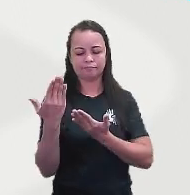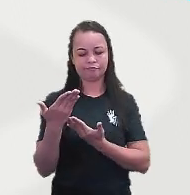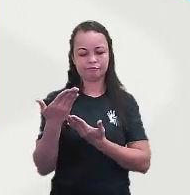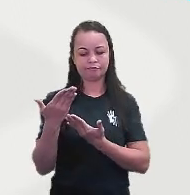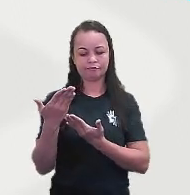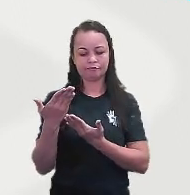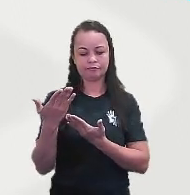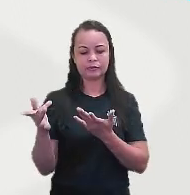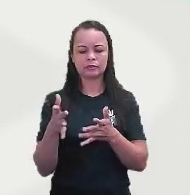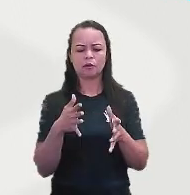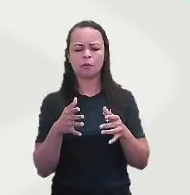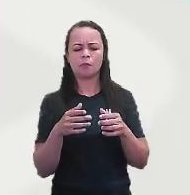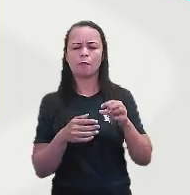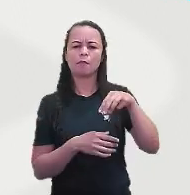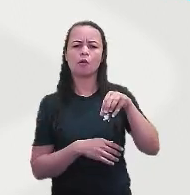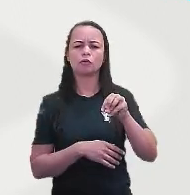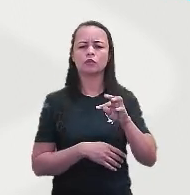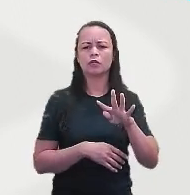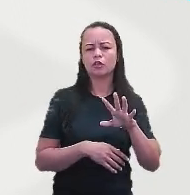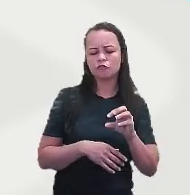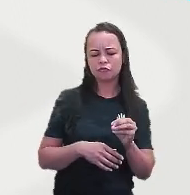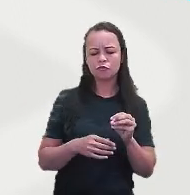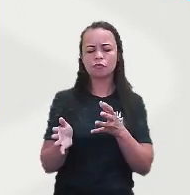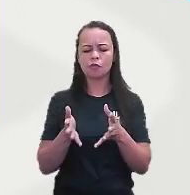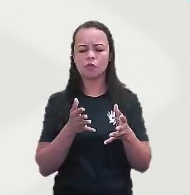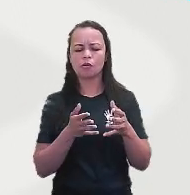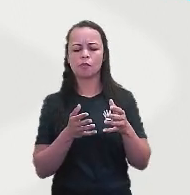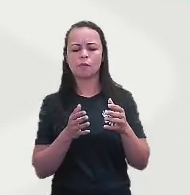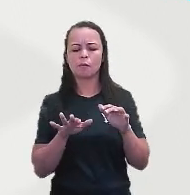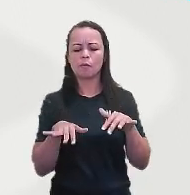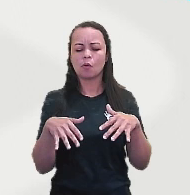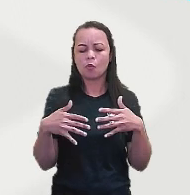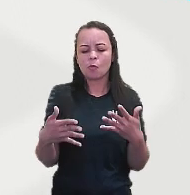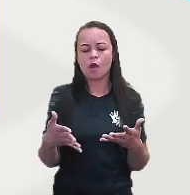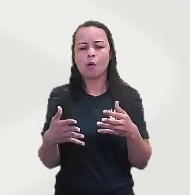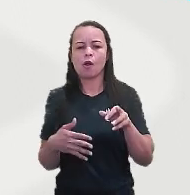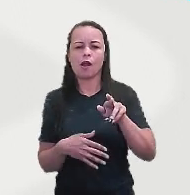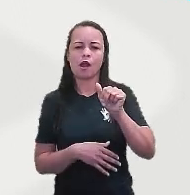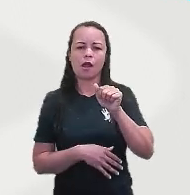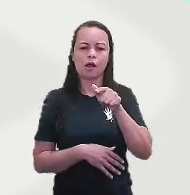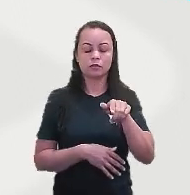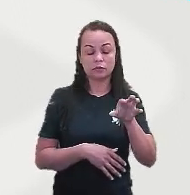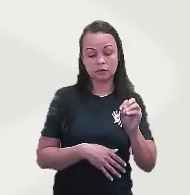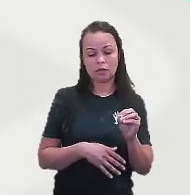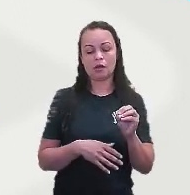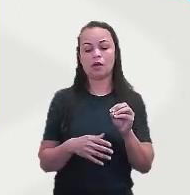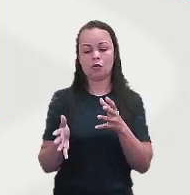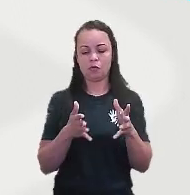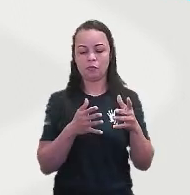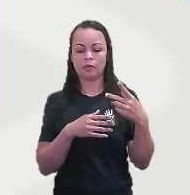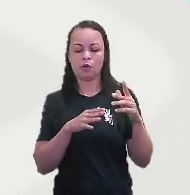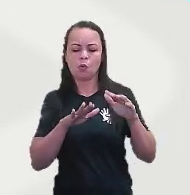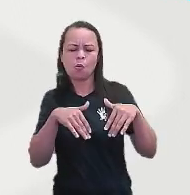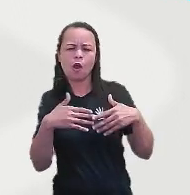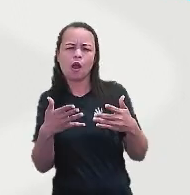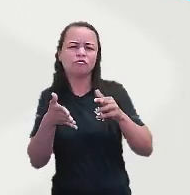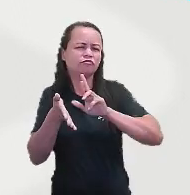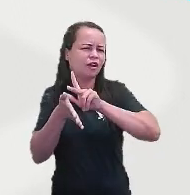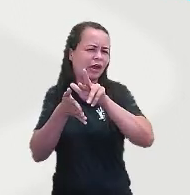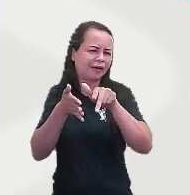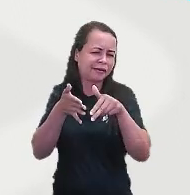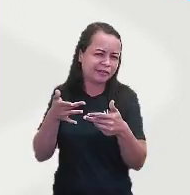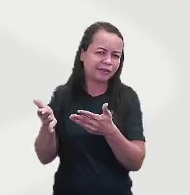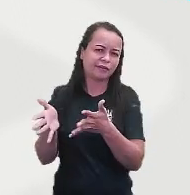motivo, por qual razão, tá? É sinônimo. Ou pelo qual, as suas variantes, né? Pelos